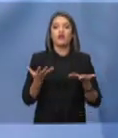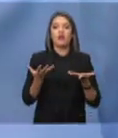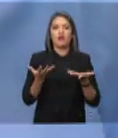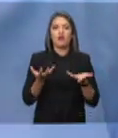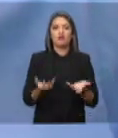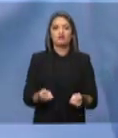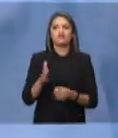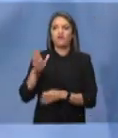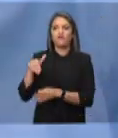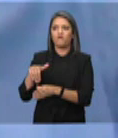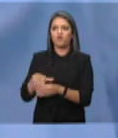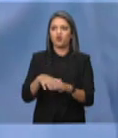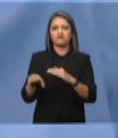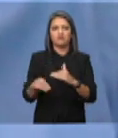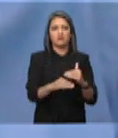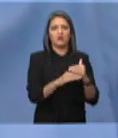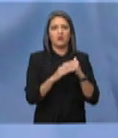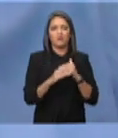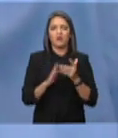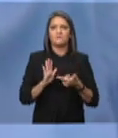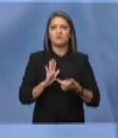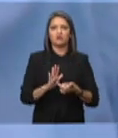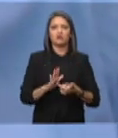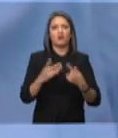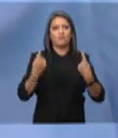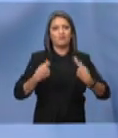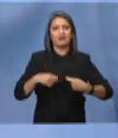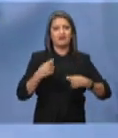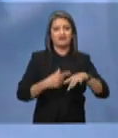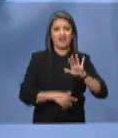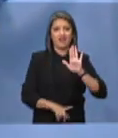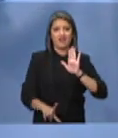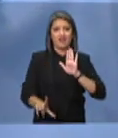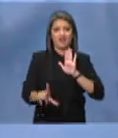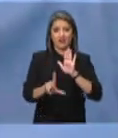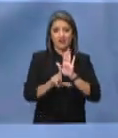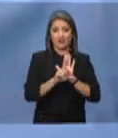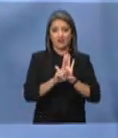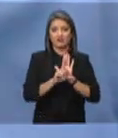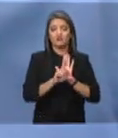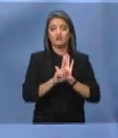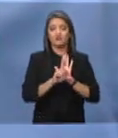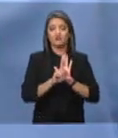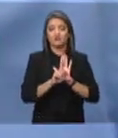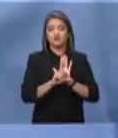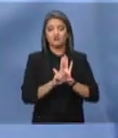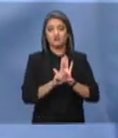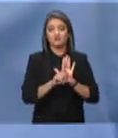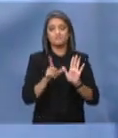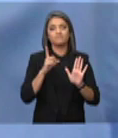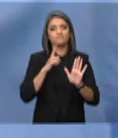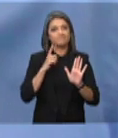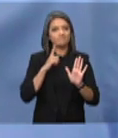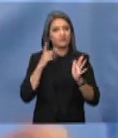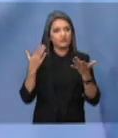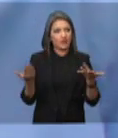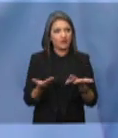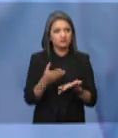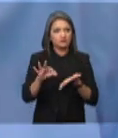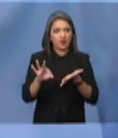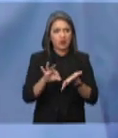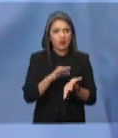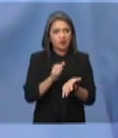unanimidade a necessidade desta lei ser regulamentada